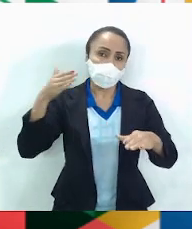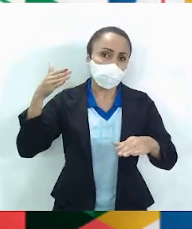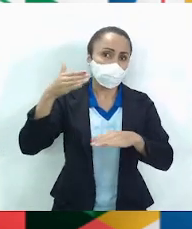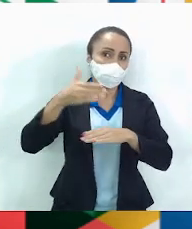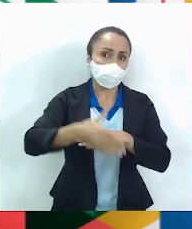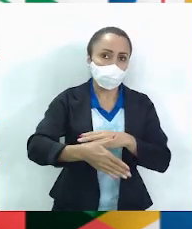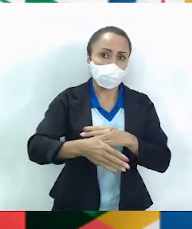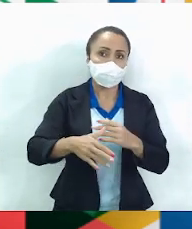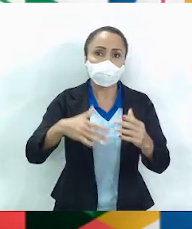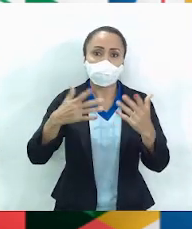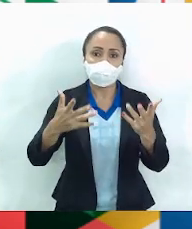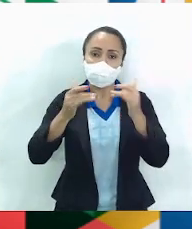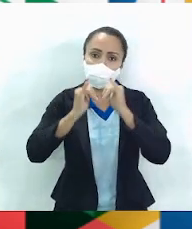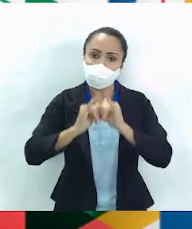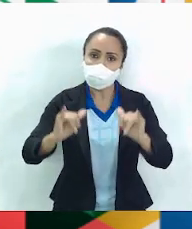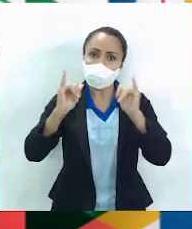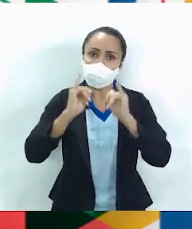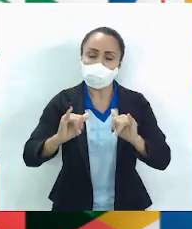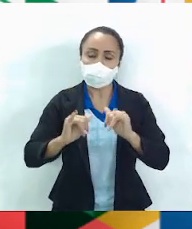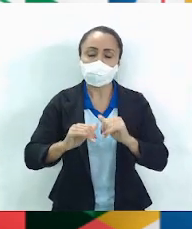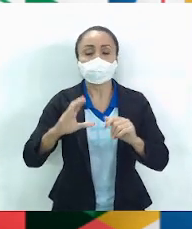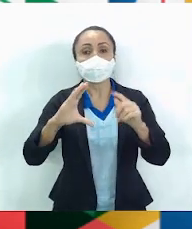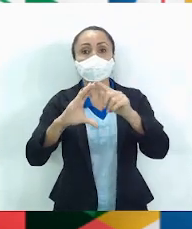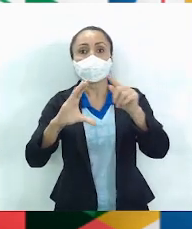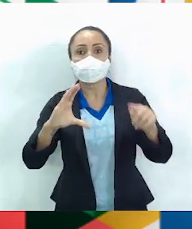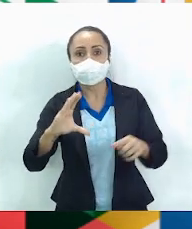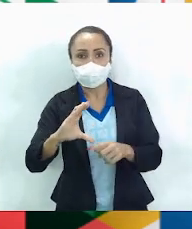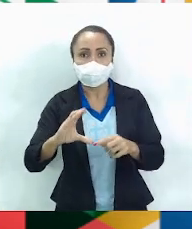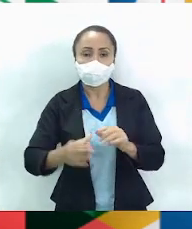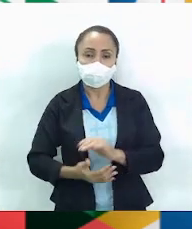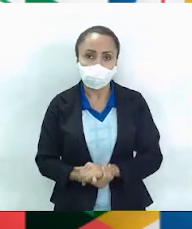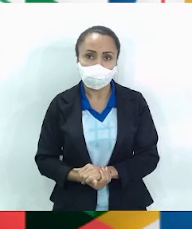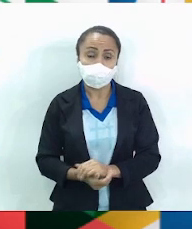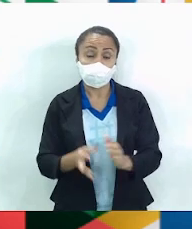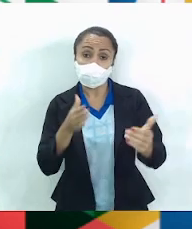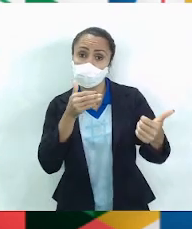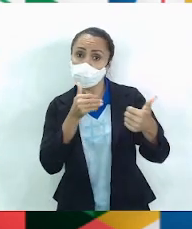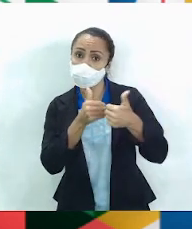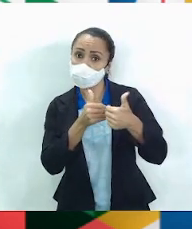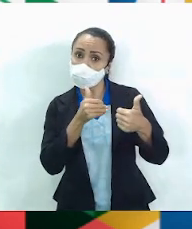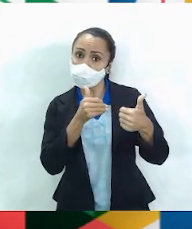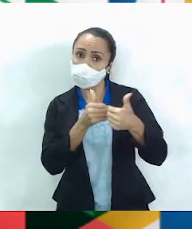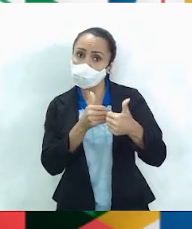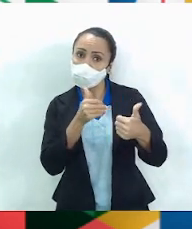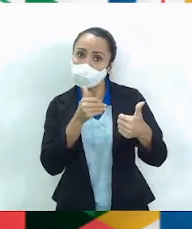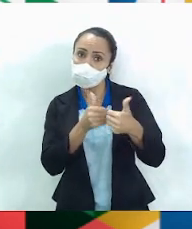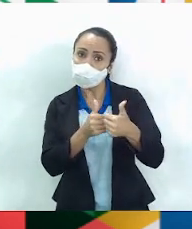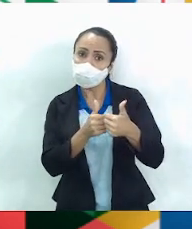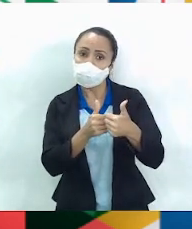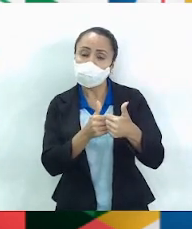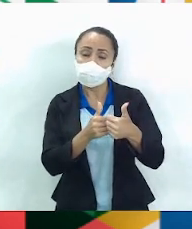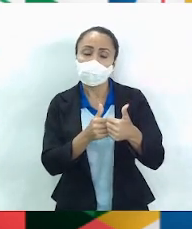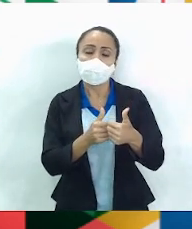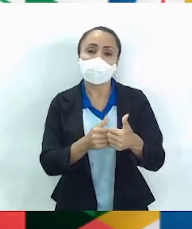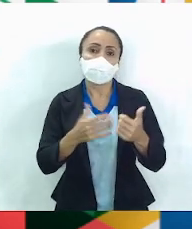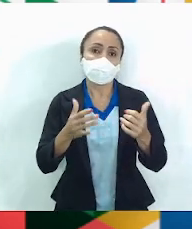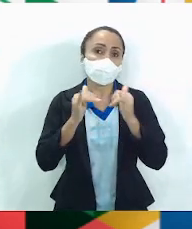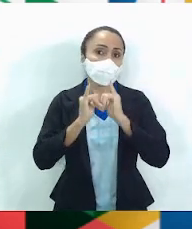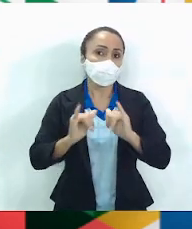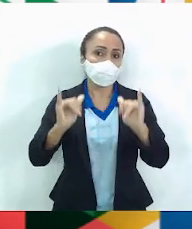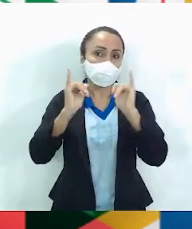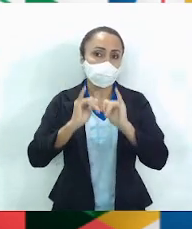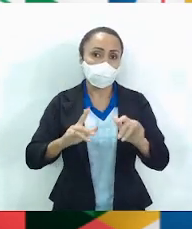às redes de informações. C, a proximidade das agências de notícias